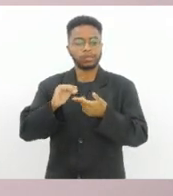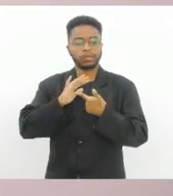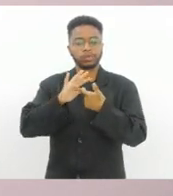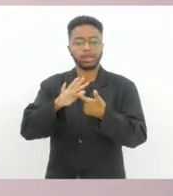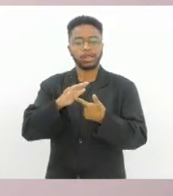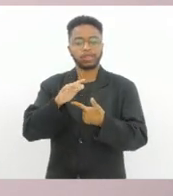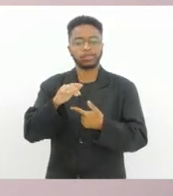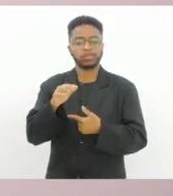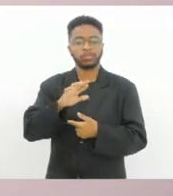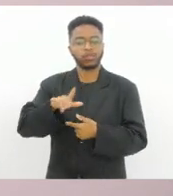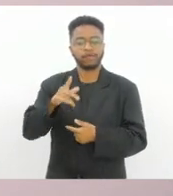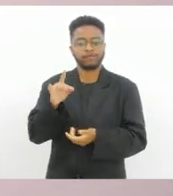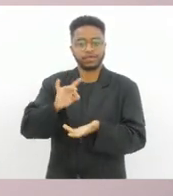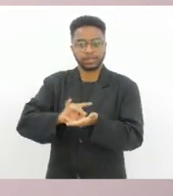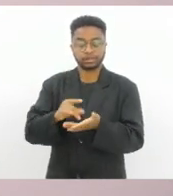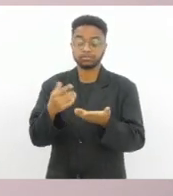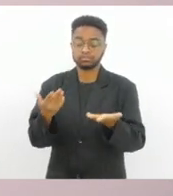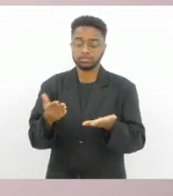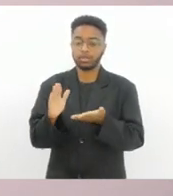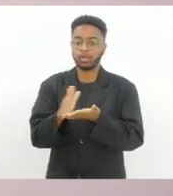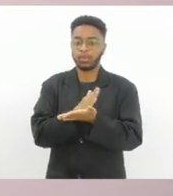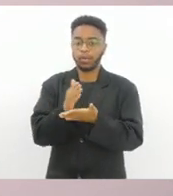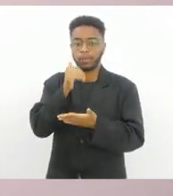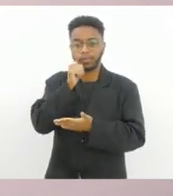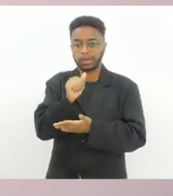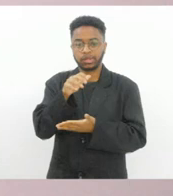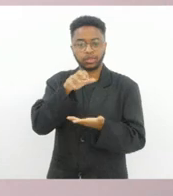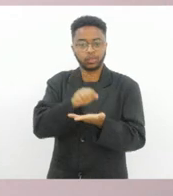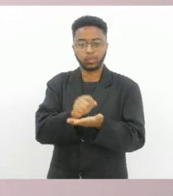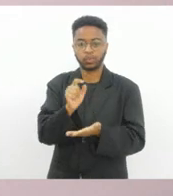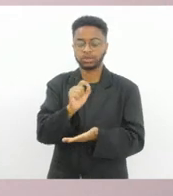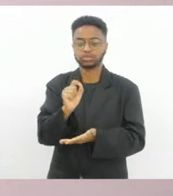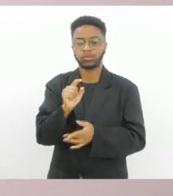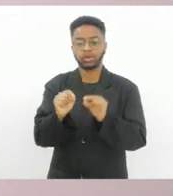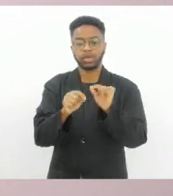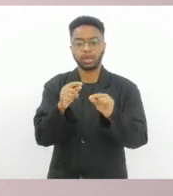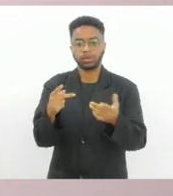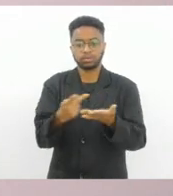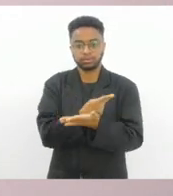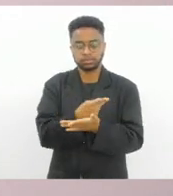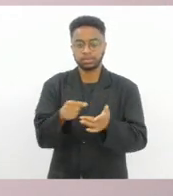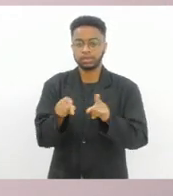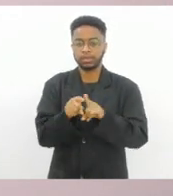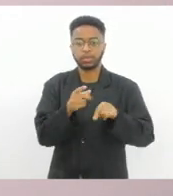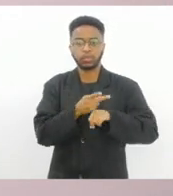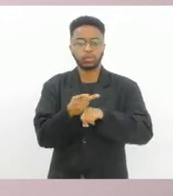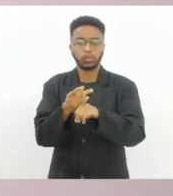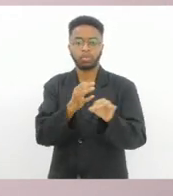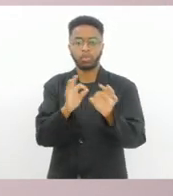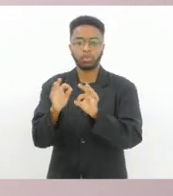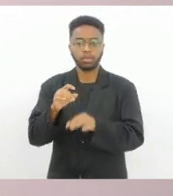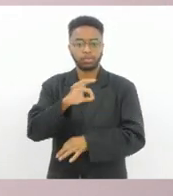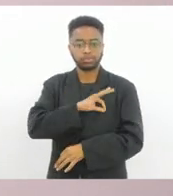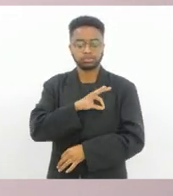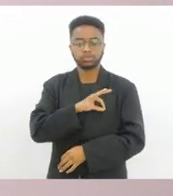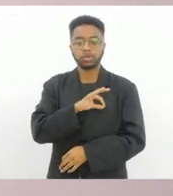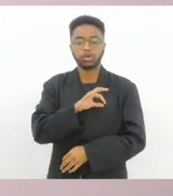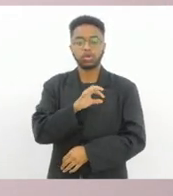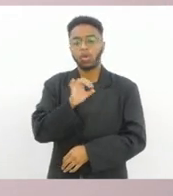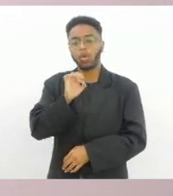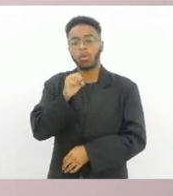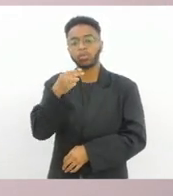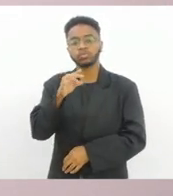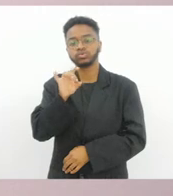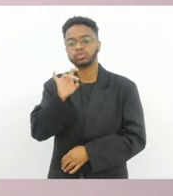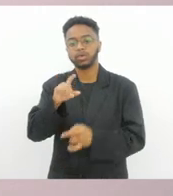são levadas a não registrar o fato no momento em que ocorre ou procuram a autoridade policial somente após um considerável período